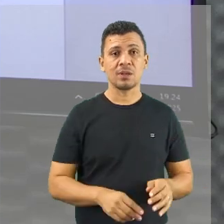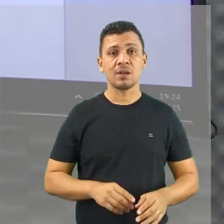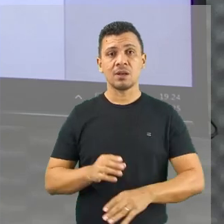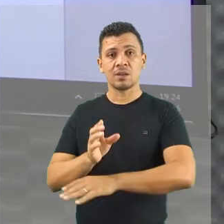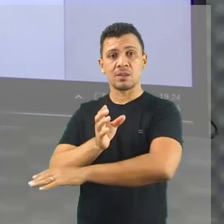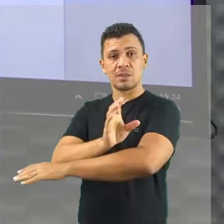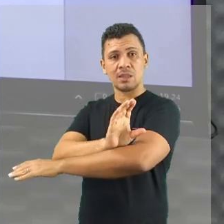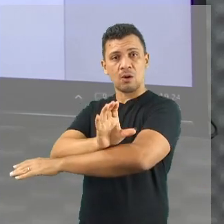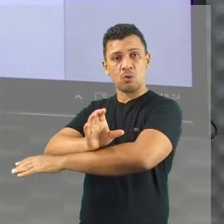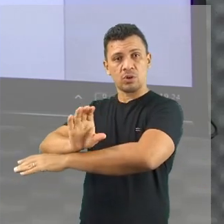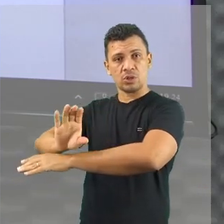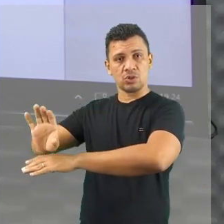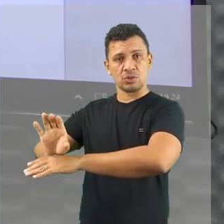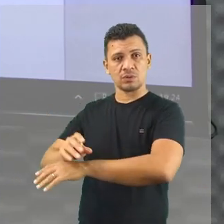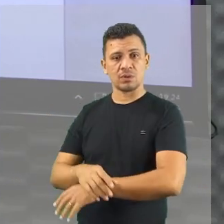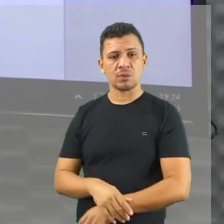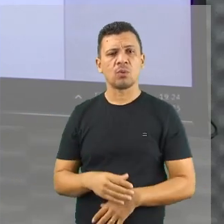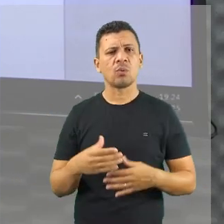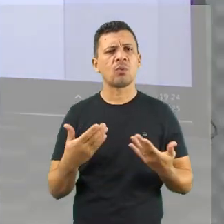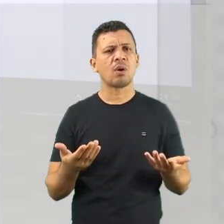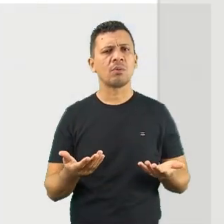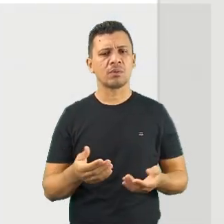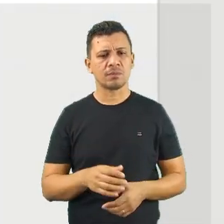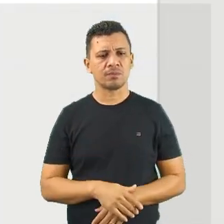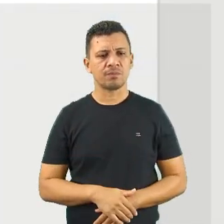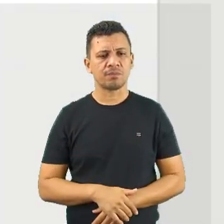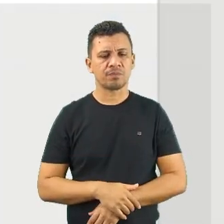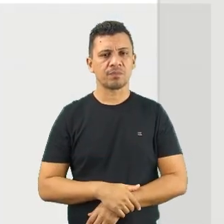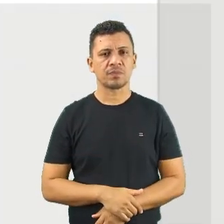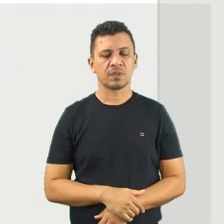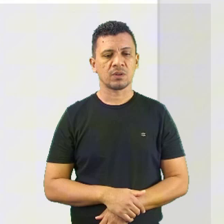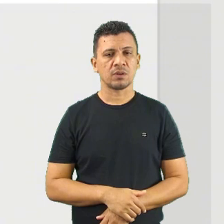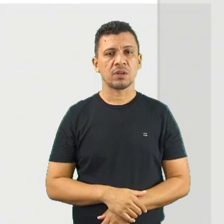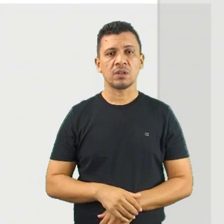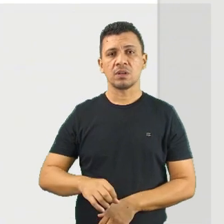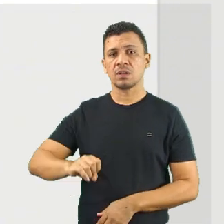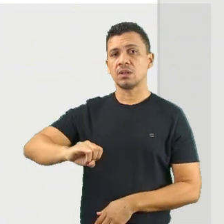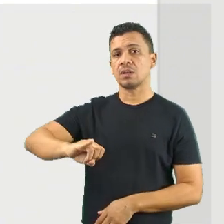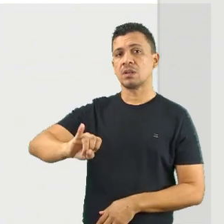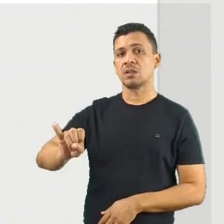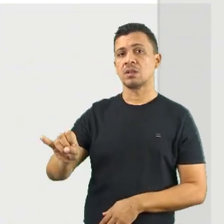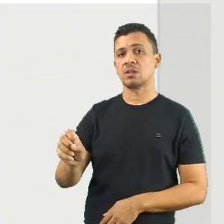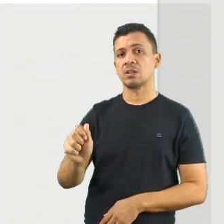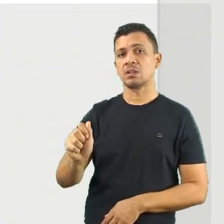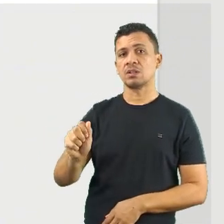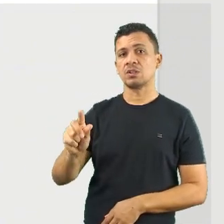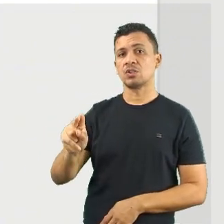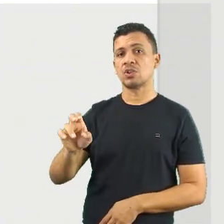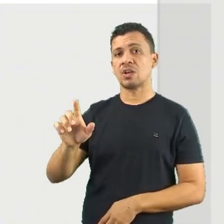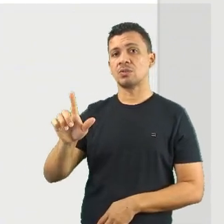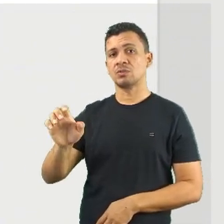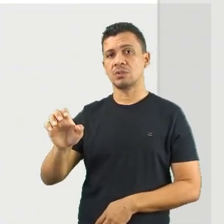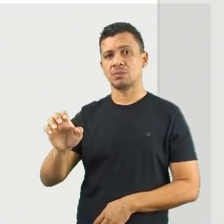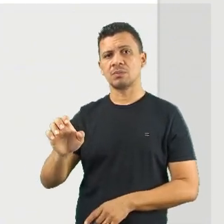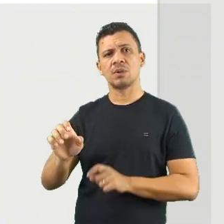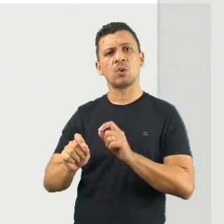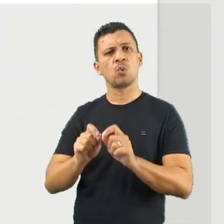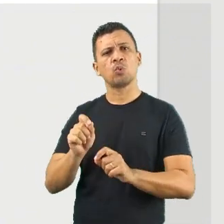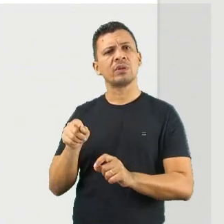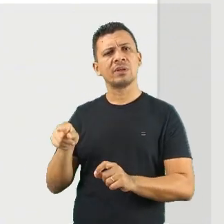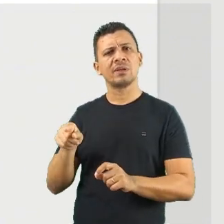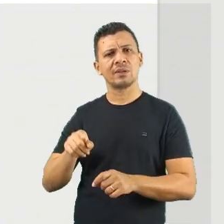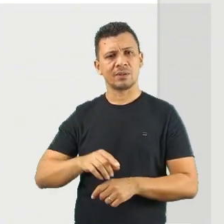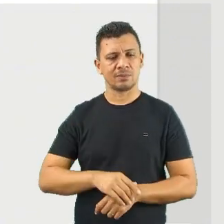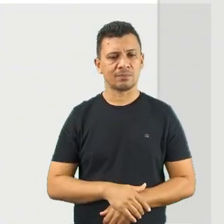elétrica chamada efeito Joule. O que é o efeito Joule? Efeito Joule,